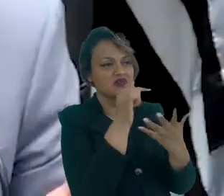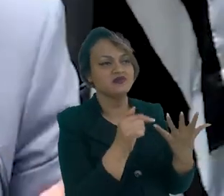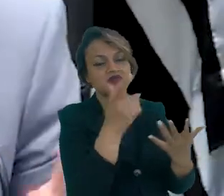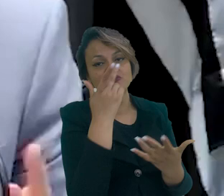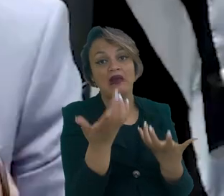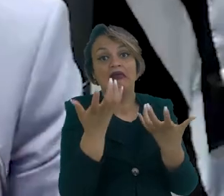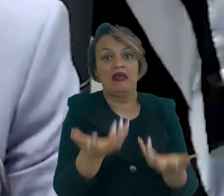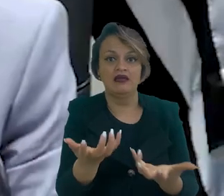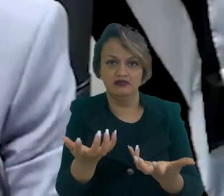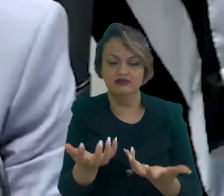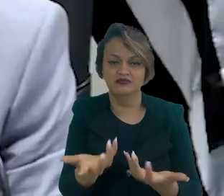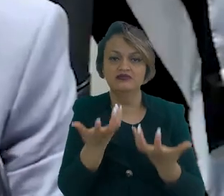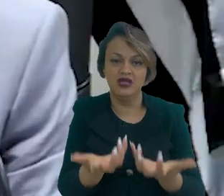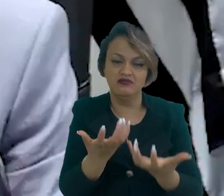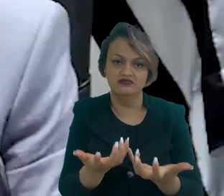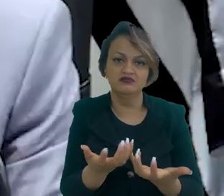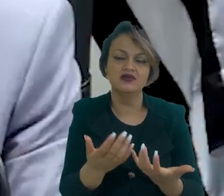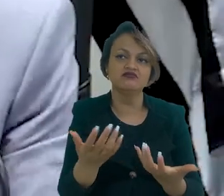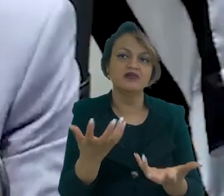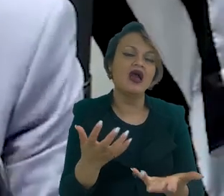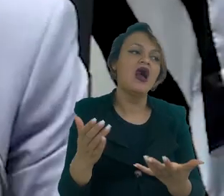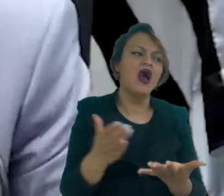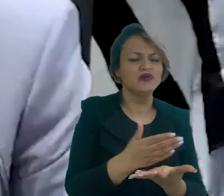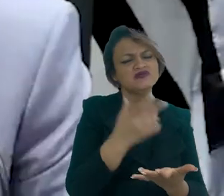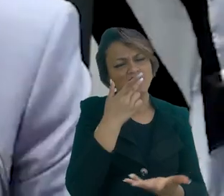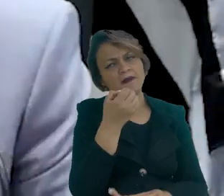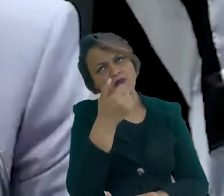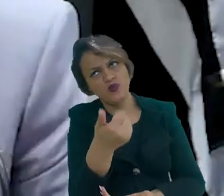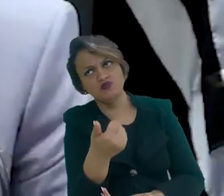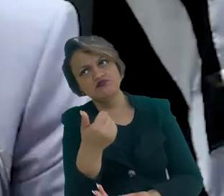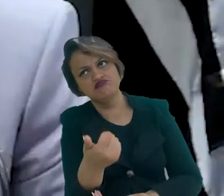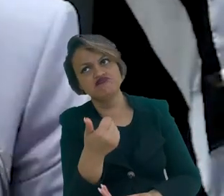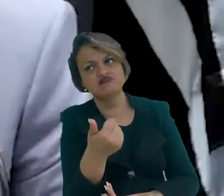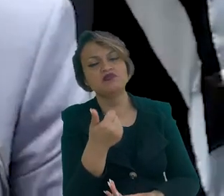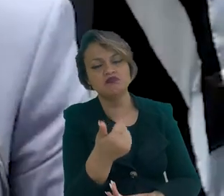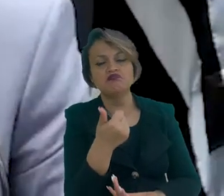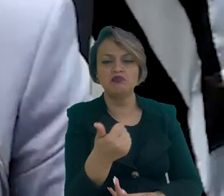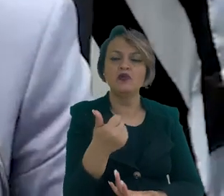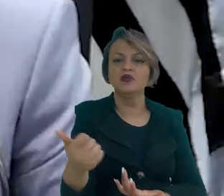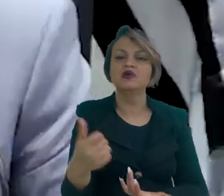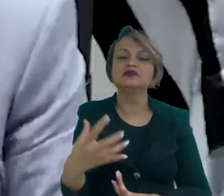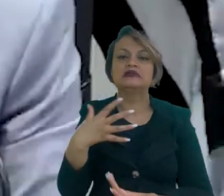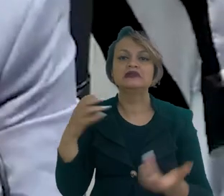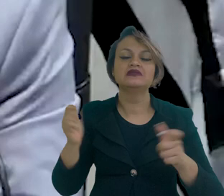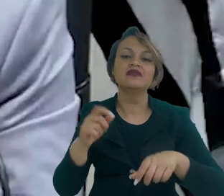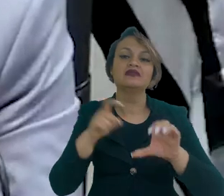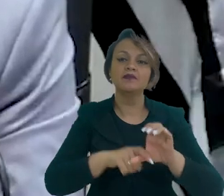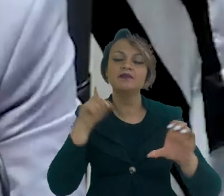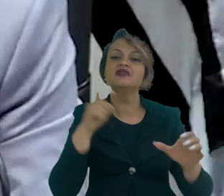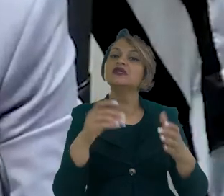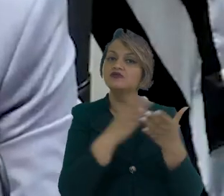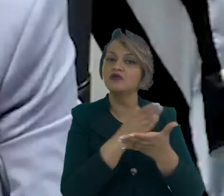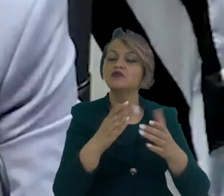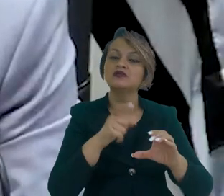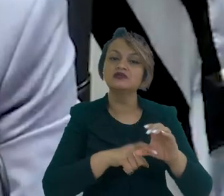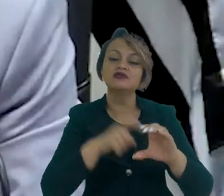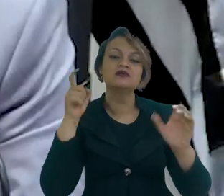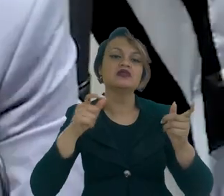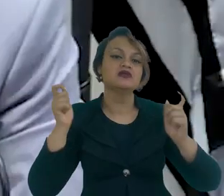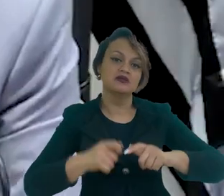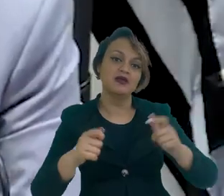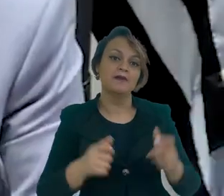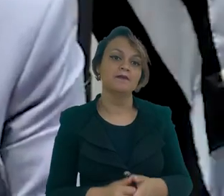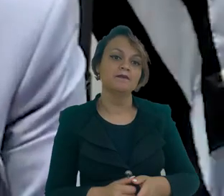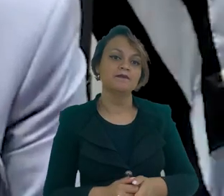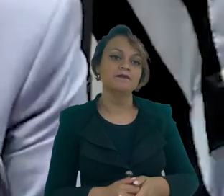propriamente de conceitos ela é desejada alguns dizem que até boa porque